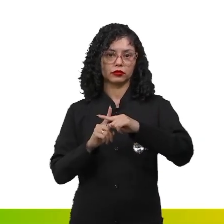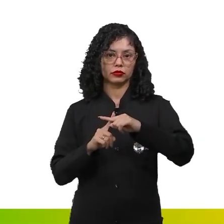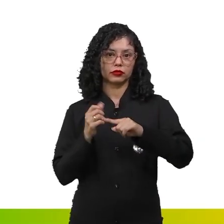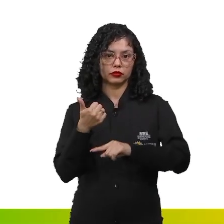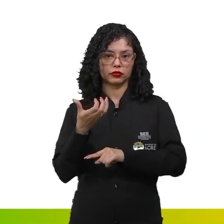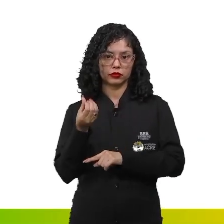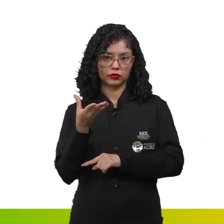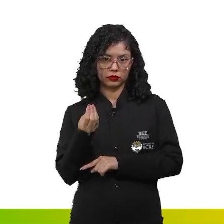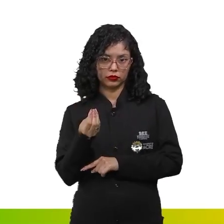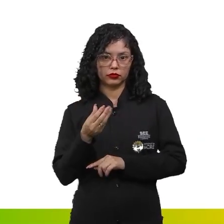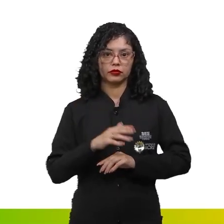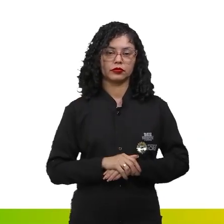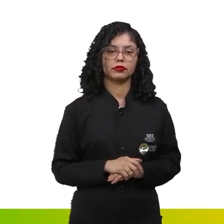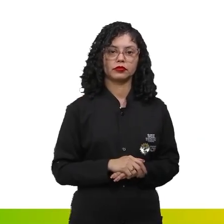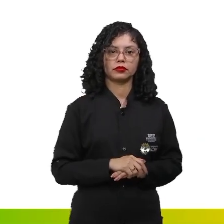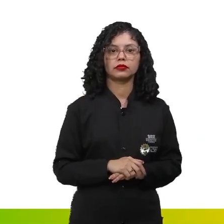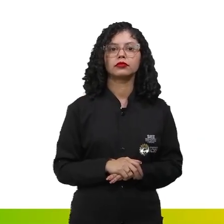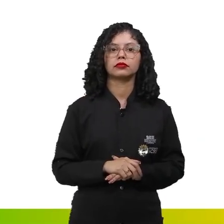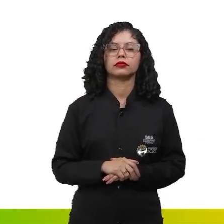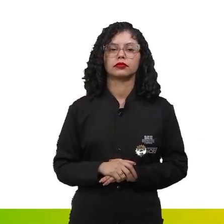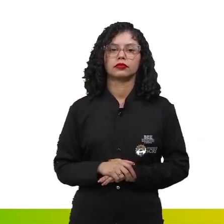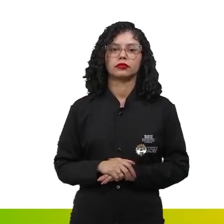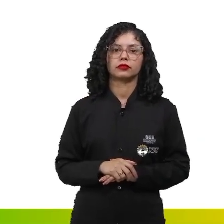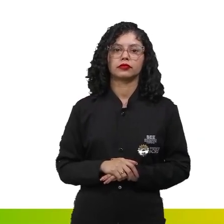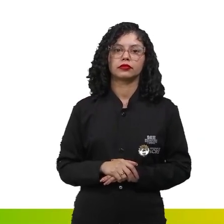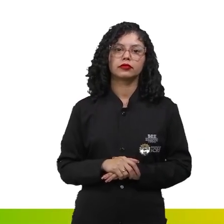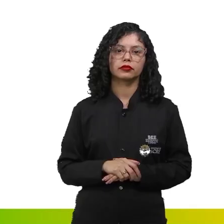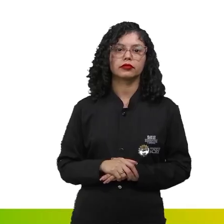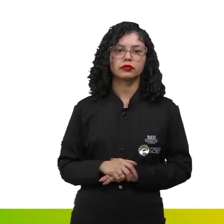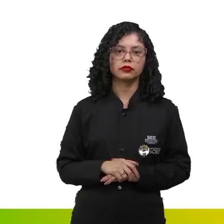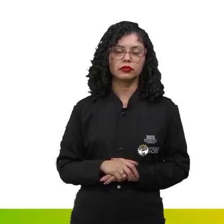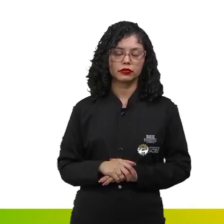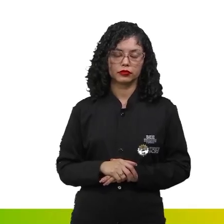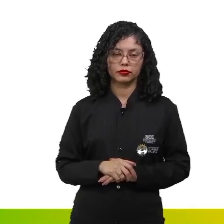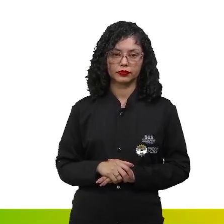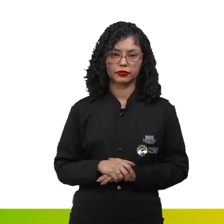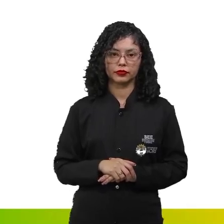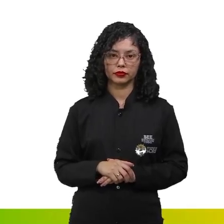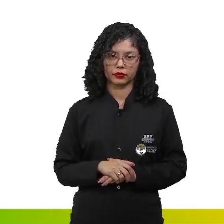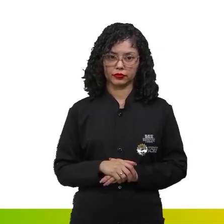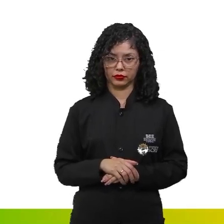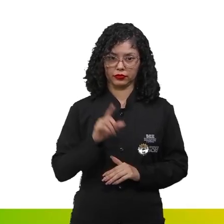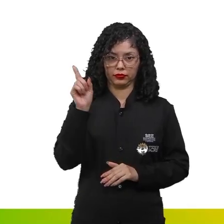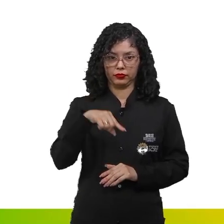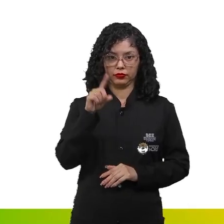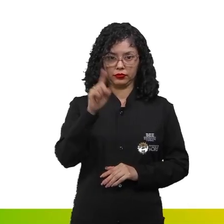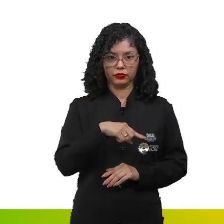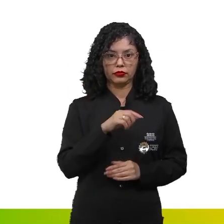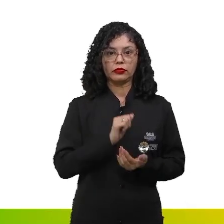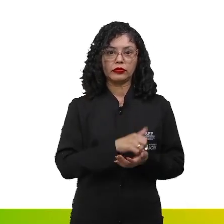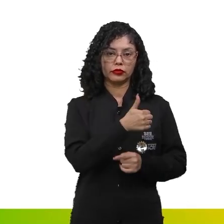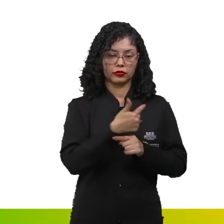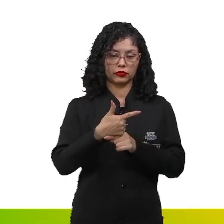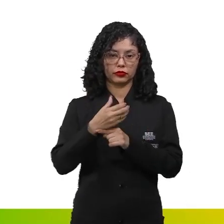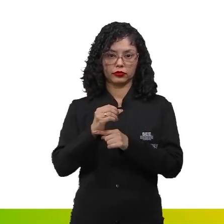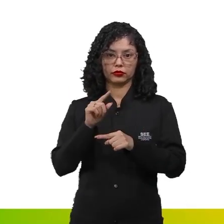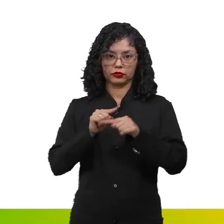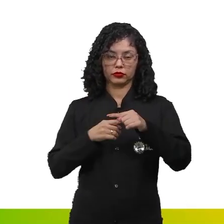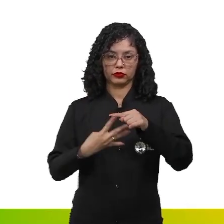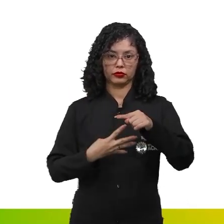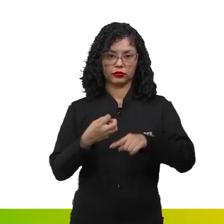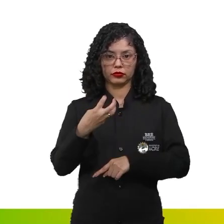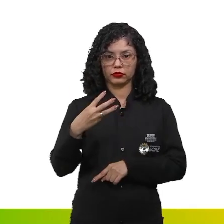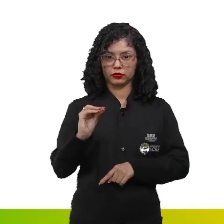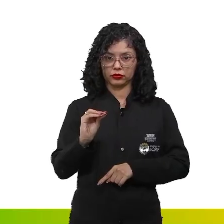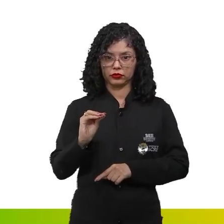a soma de 240 mais 160. Aqui fica bem simples o cálculo, 120 dividido para 4, nós temos